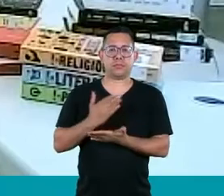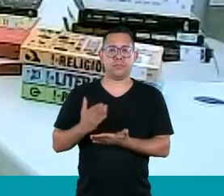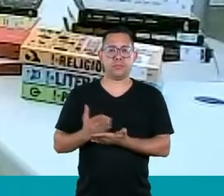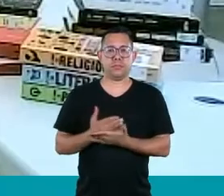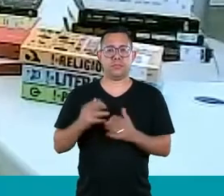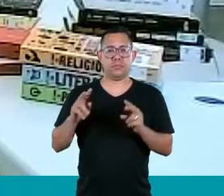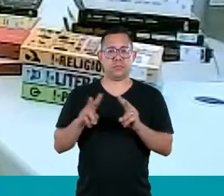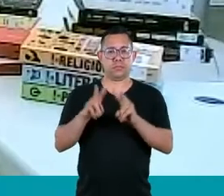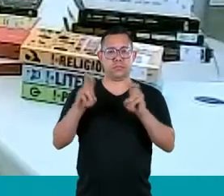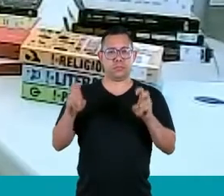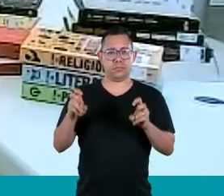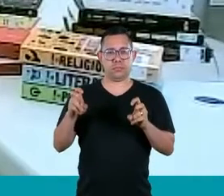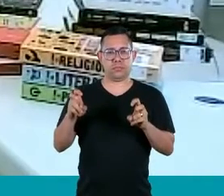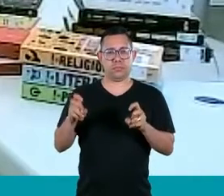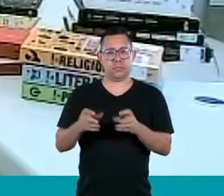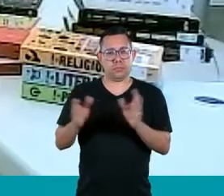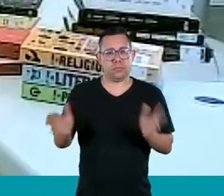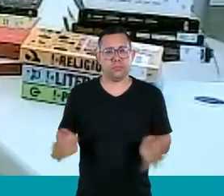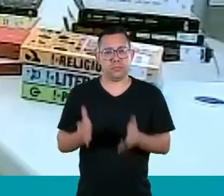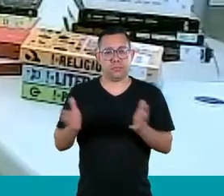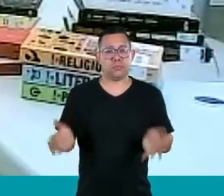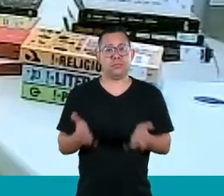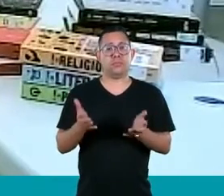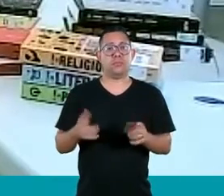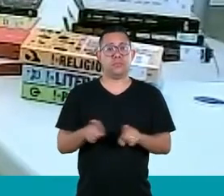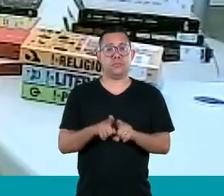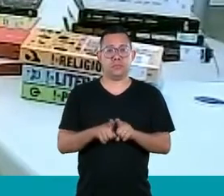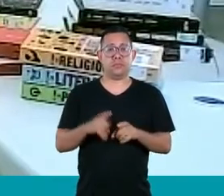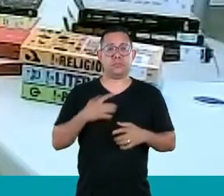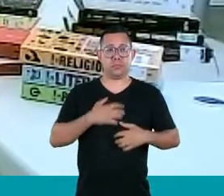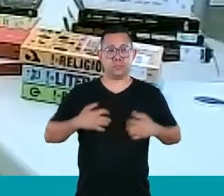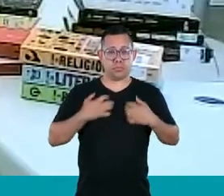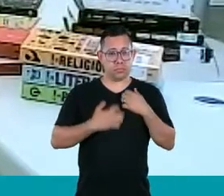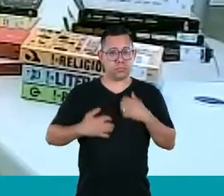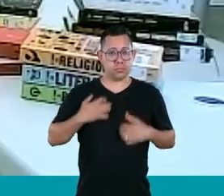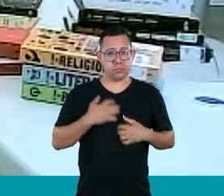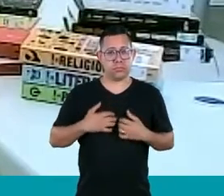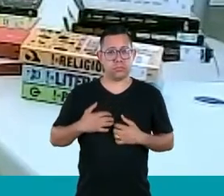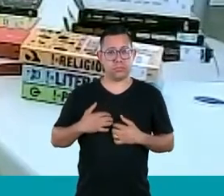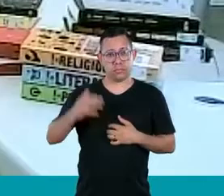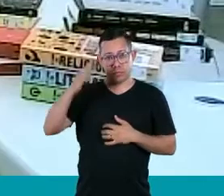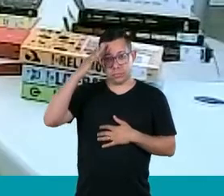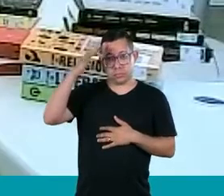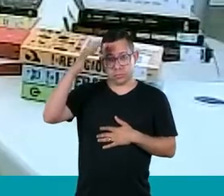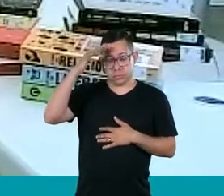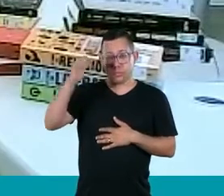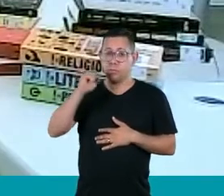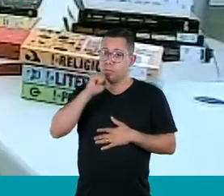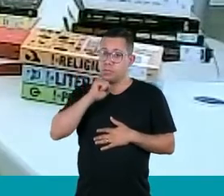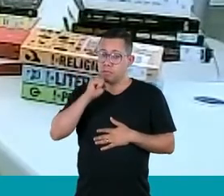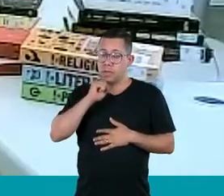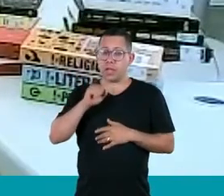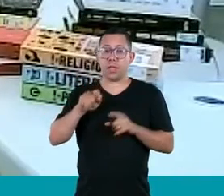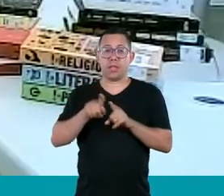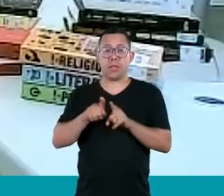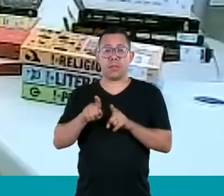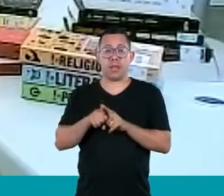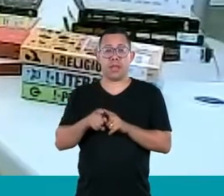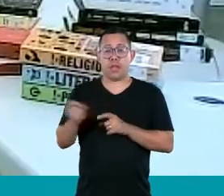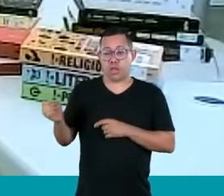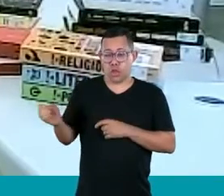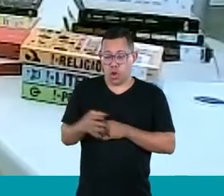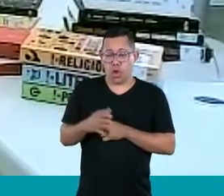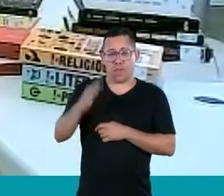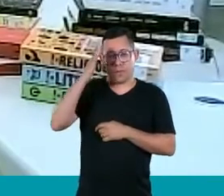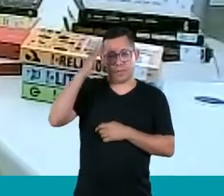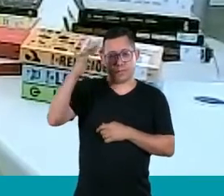de muito instigante, é extremamente inquietante. Velhas e novas utopias. Então, antes de mais nada, eu